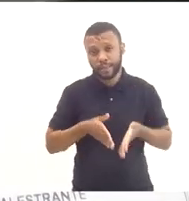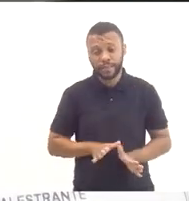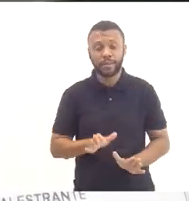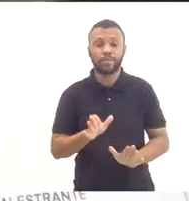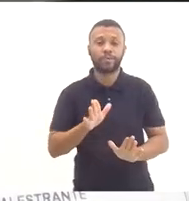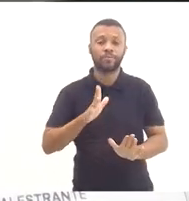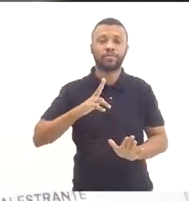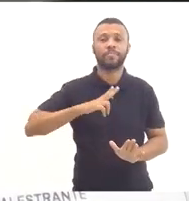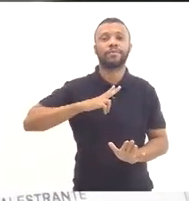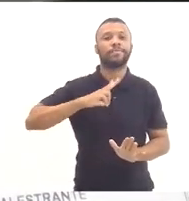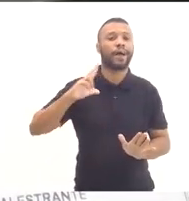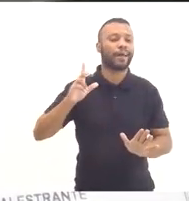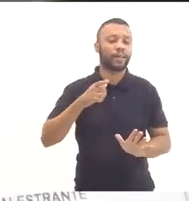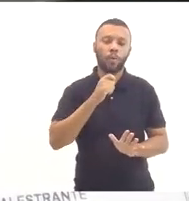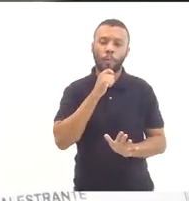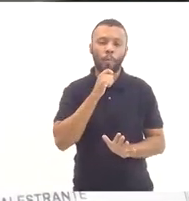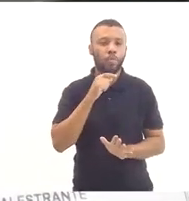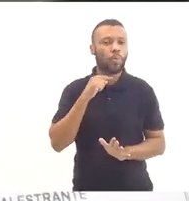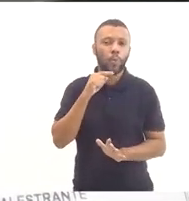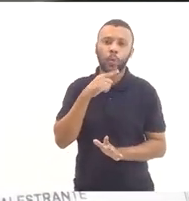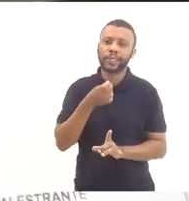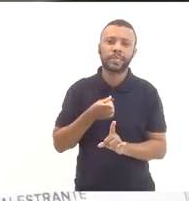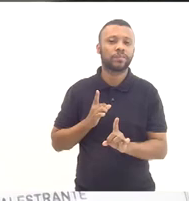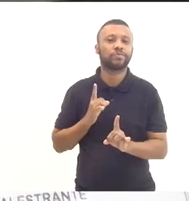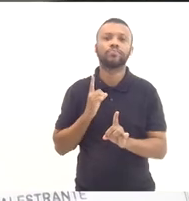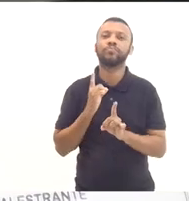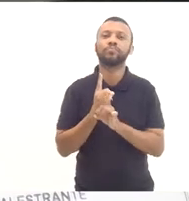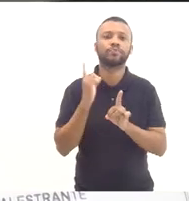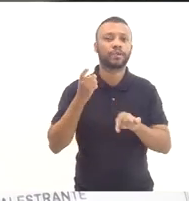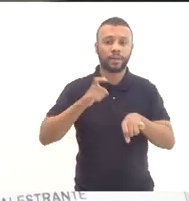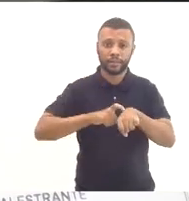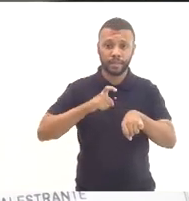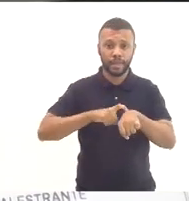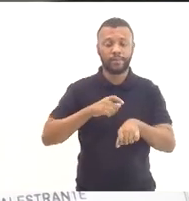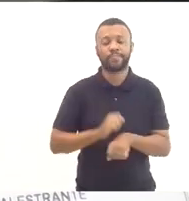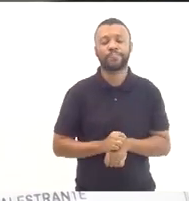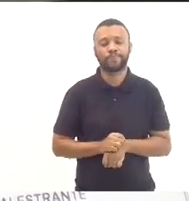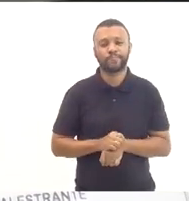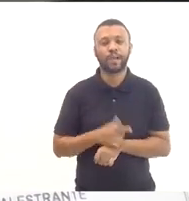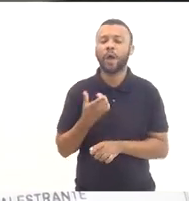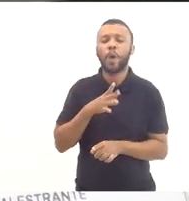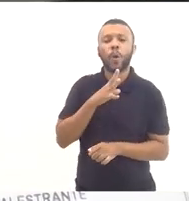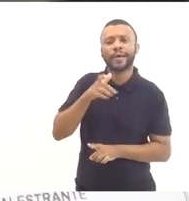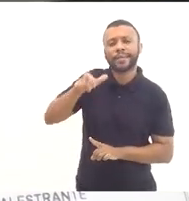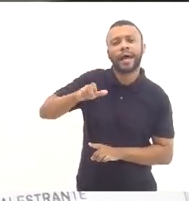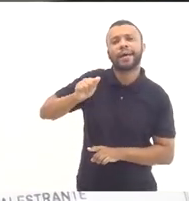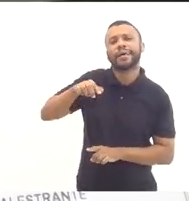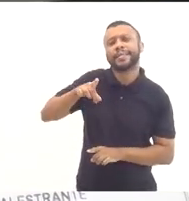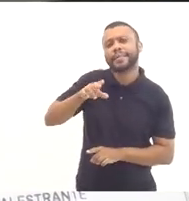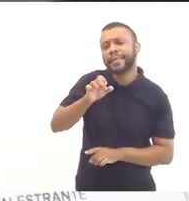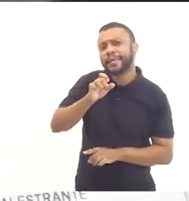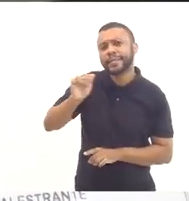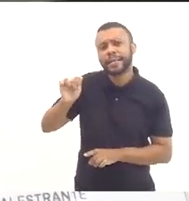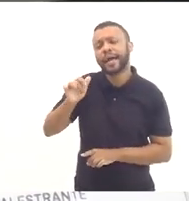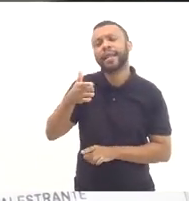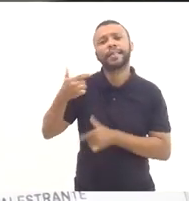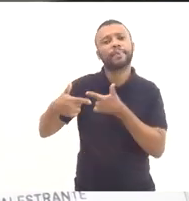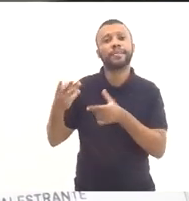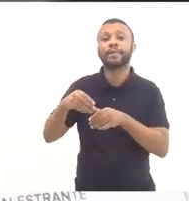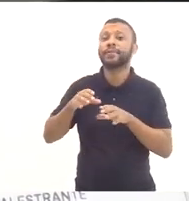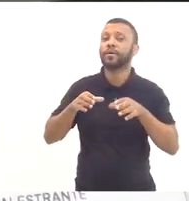tinha eu não descobri a tempo e quando eu conheci Andreza ela falou que trabalhava na comissão eu contei a história do Davi para ela ela incluiu